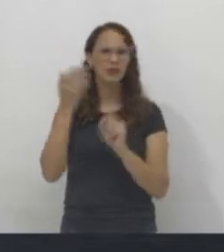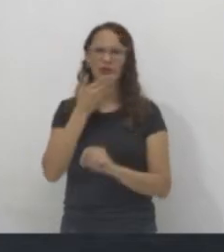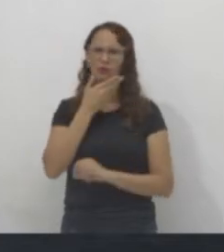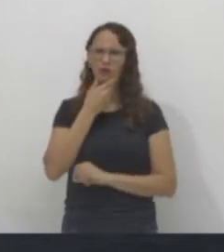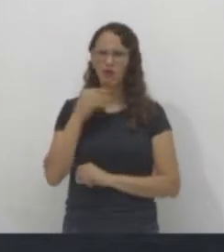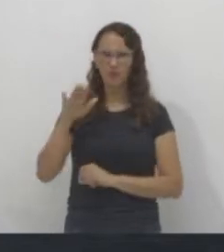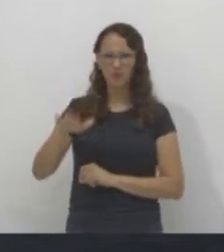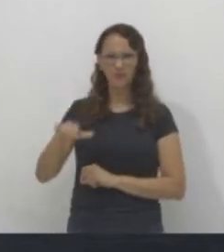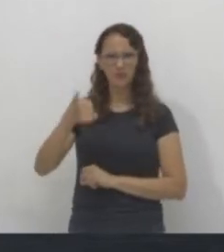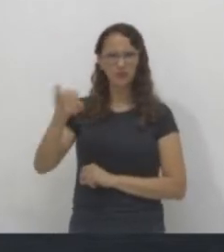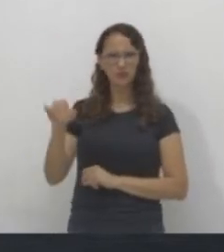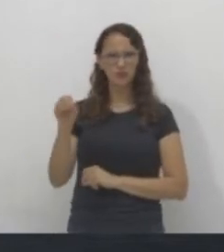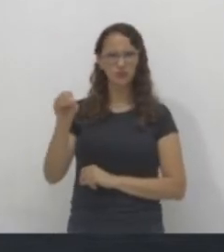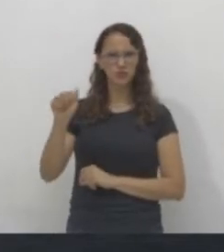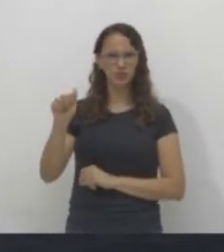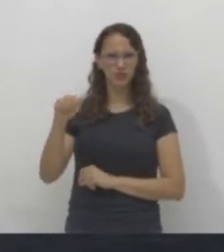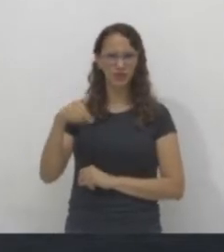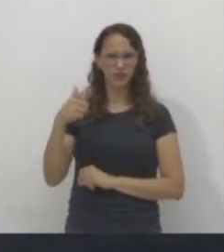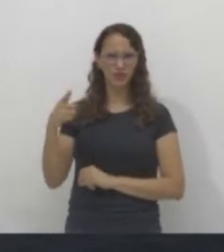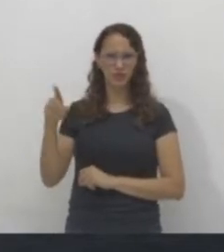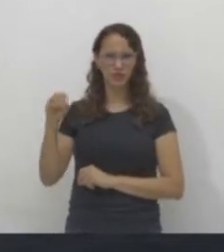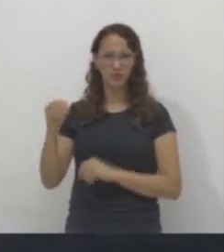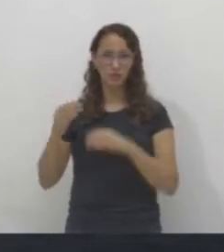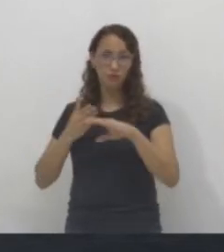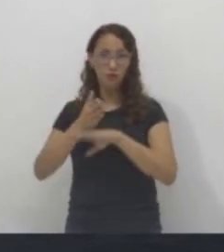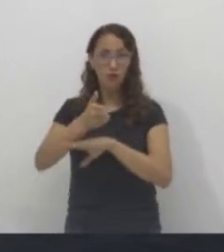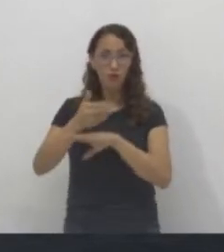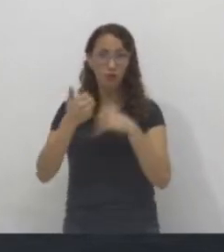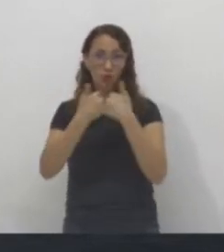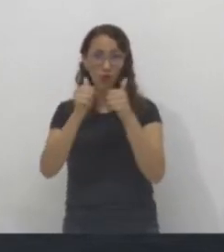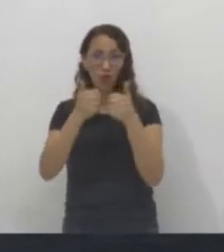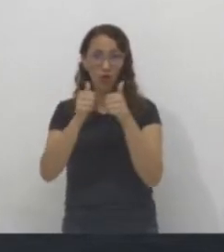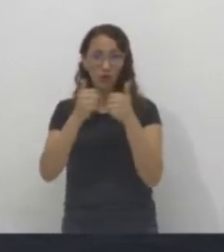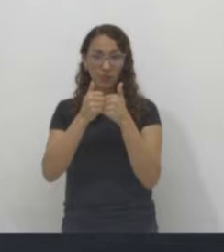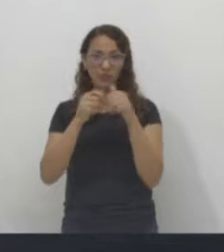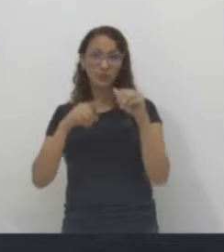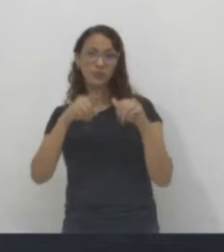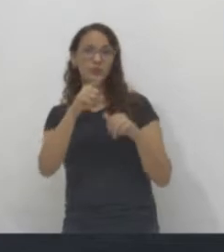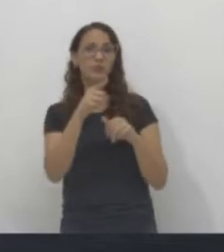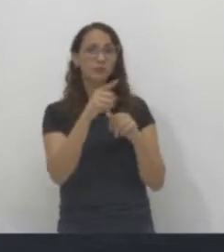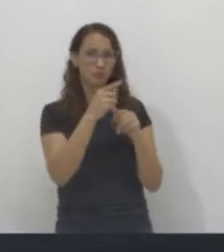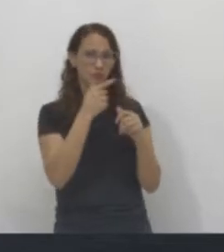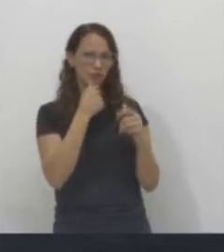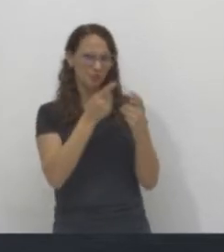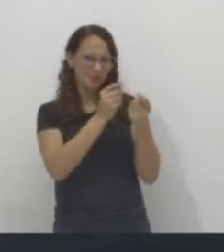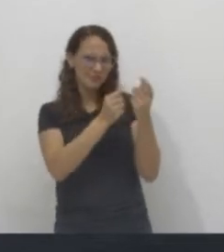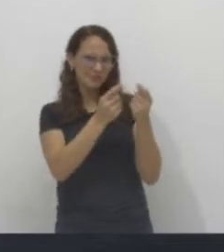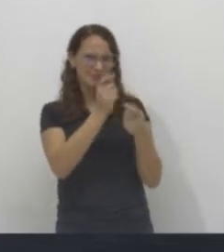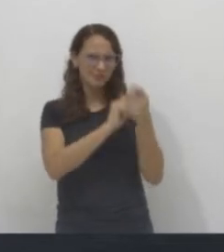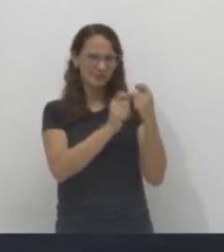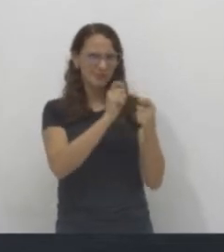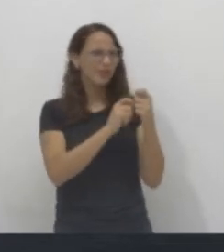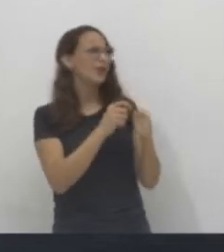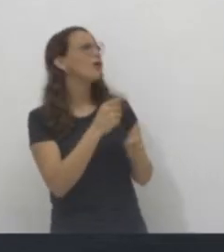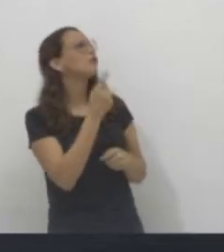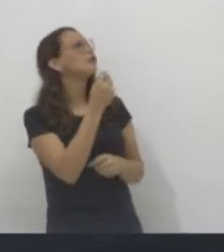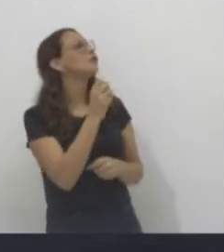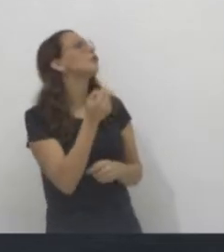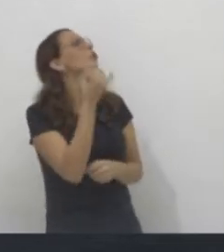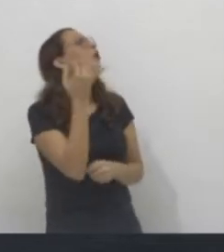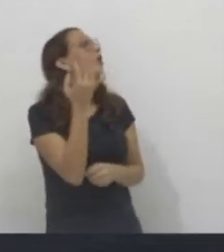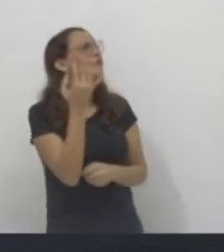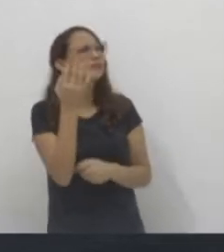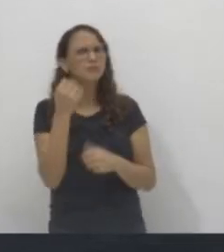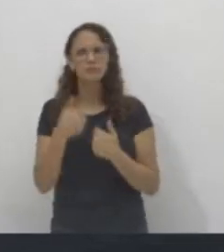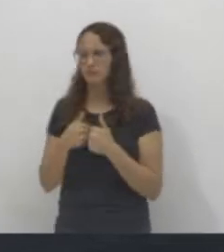um ônibus e ao entrar pergunta para o cobrador: Moço, quanto custa o ônibus? O cobrador responde